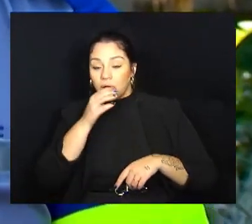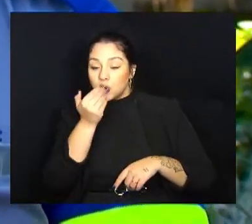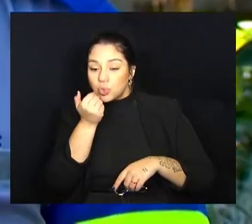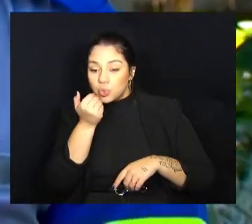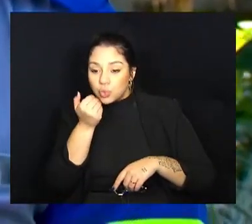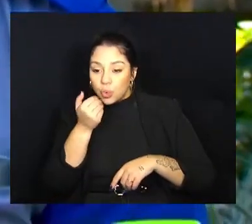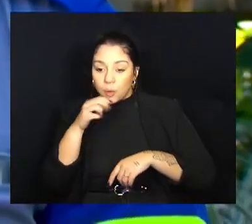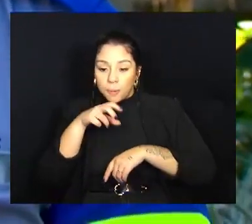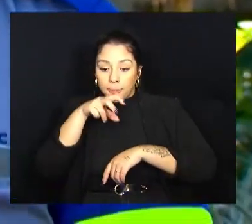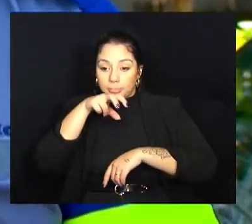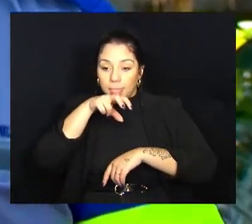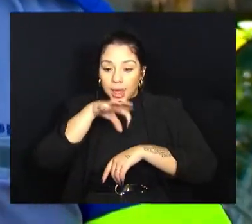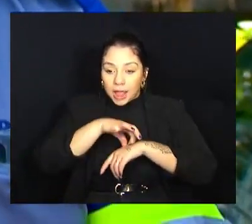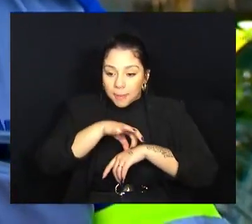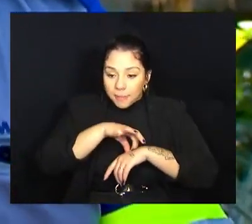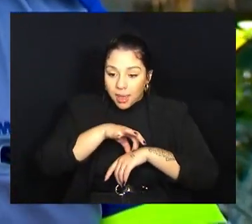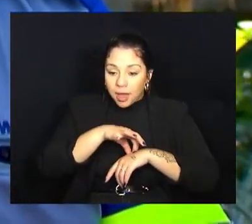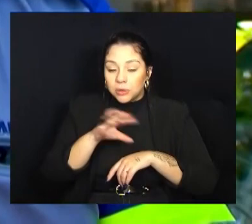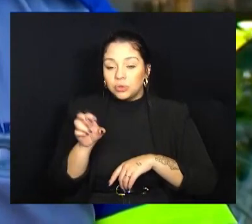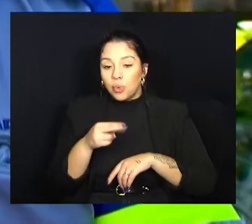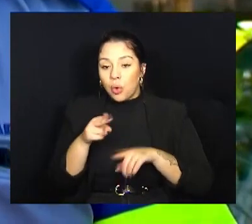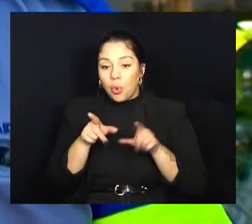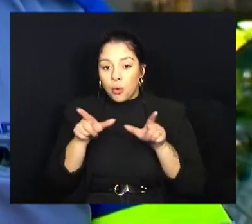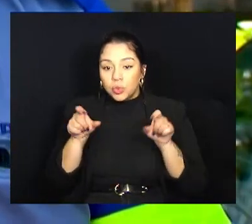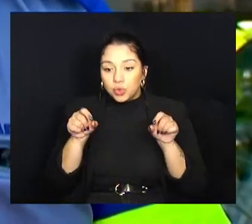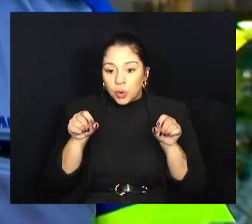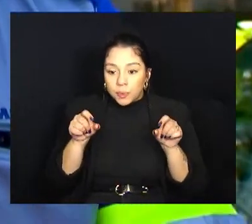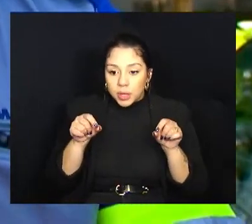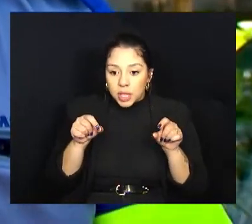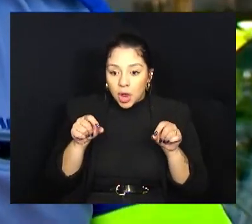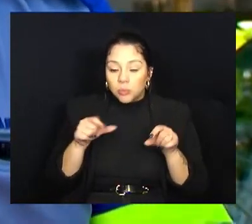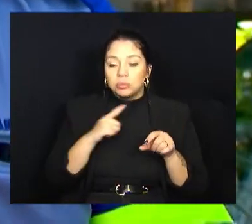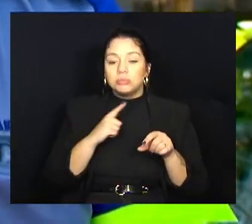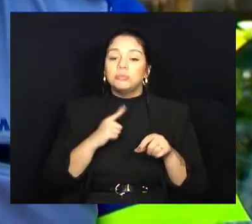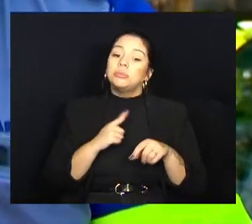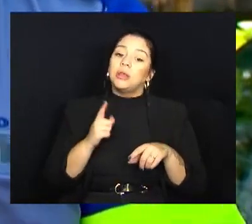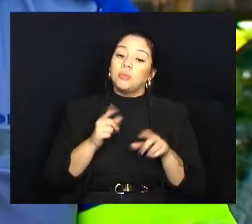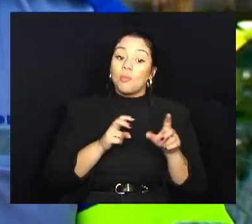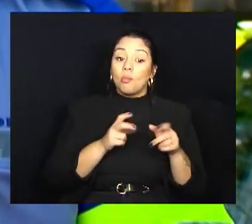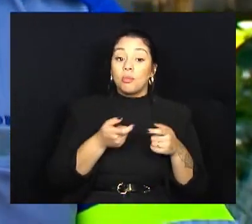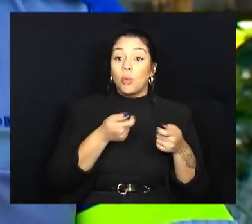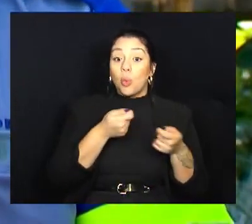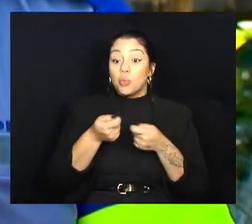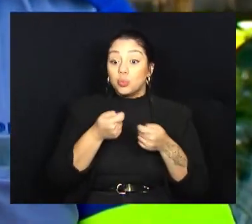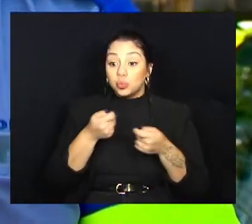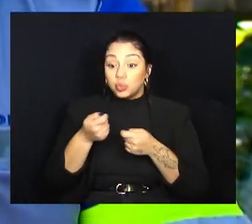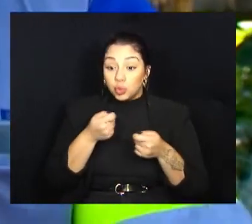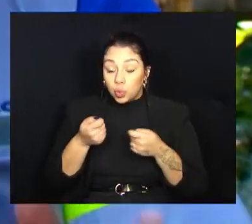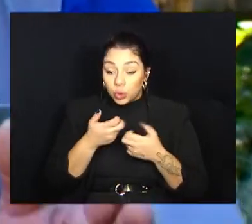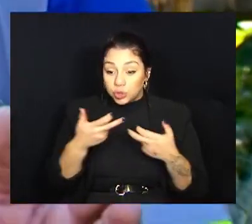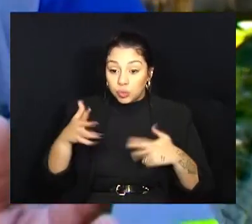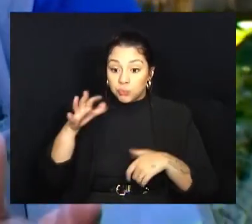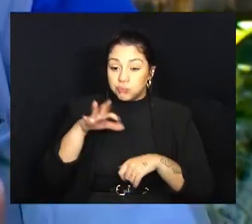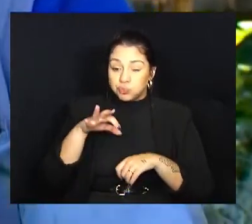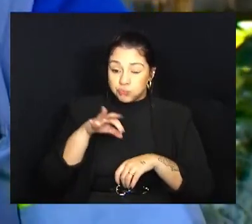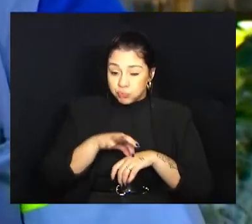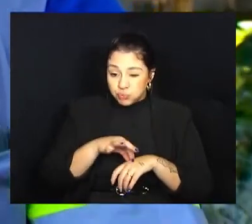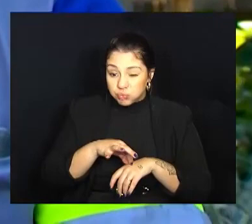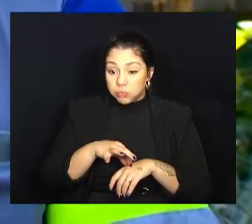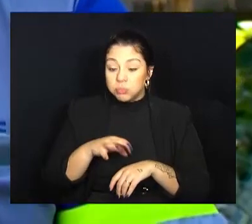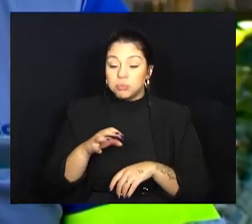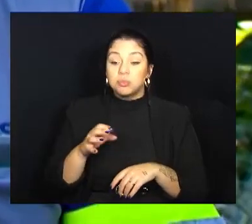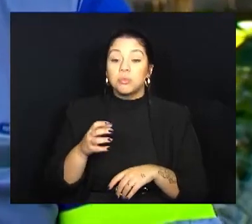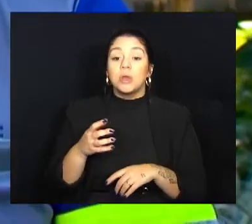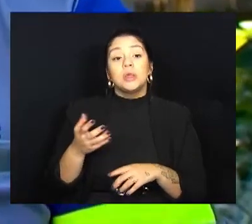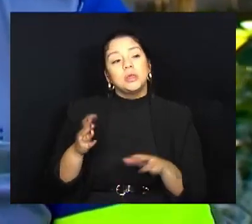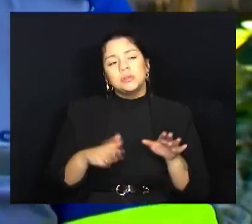outros insetos como escorpião e faz esse trabalho de controle de pragas urbanas e muitas vezes não é reconhecido. E parece naquele